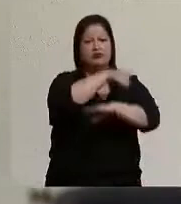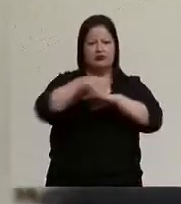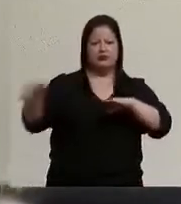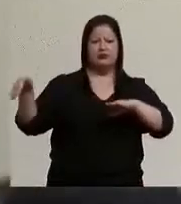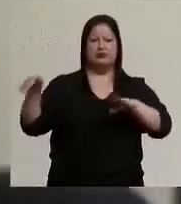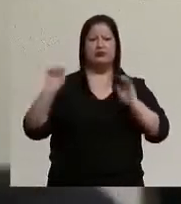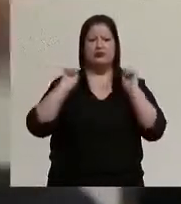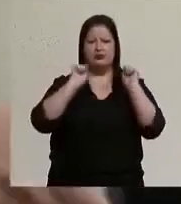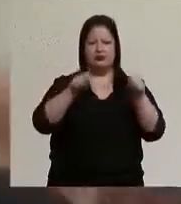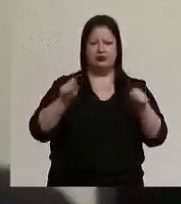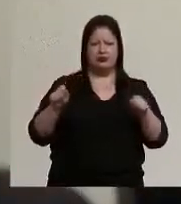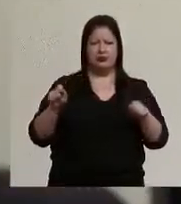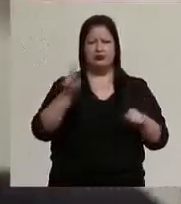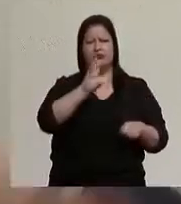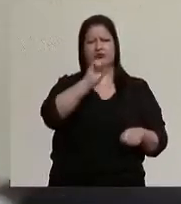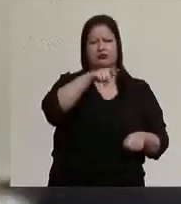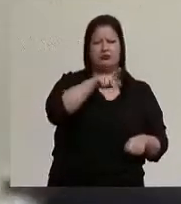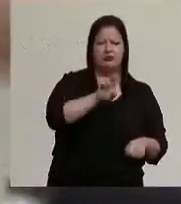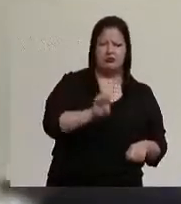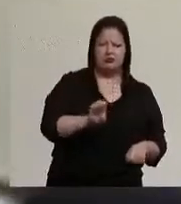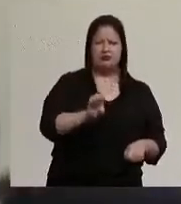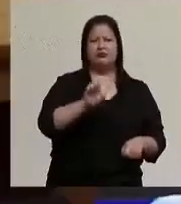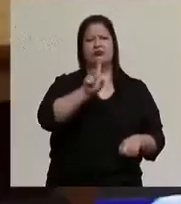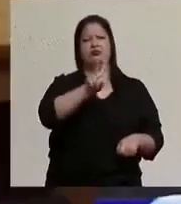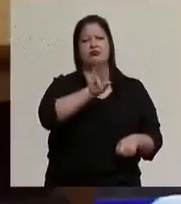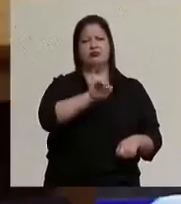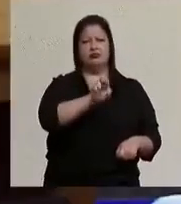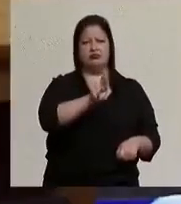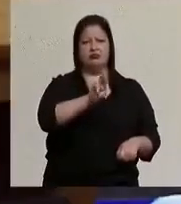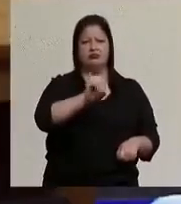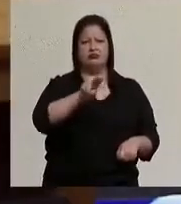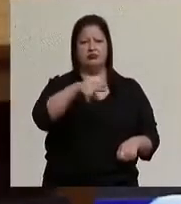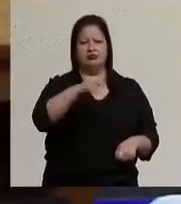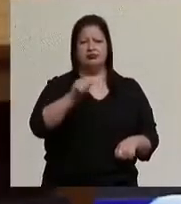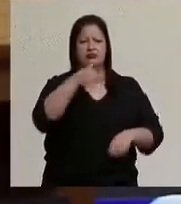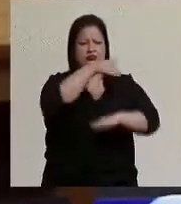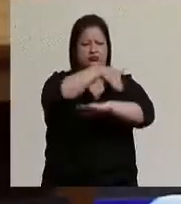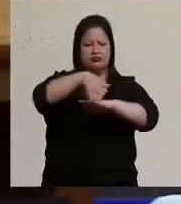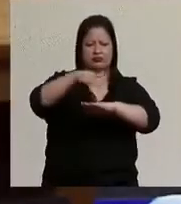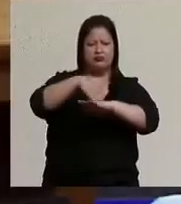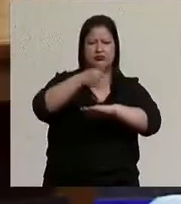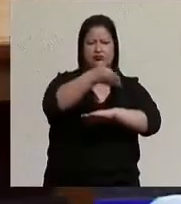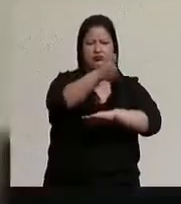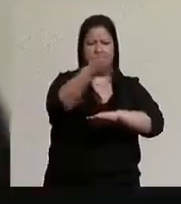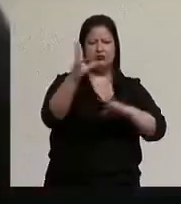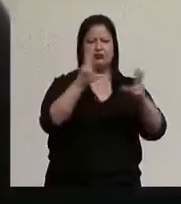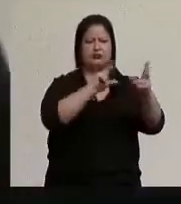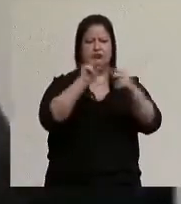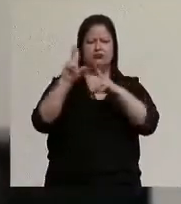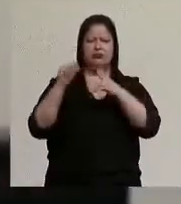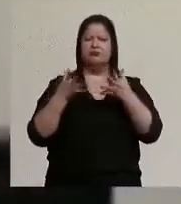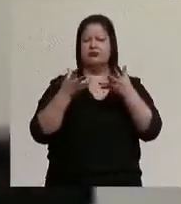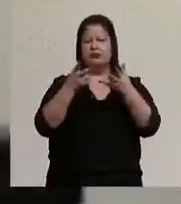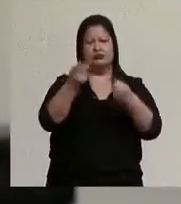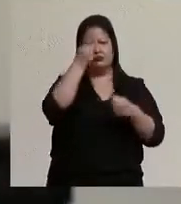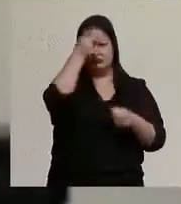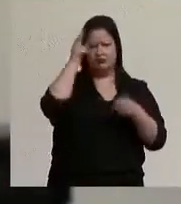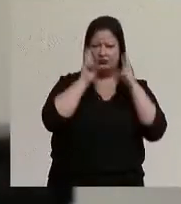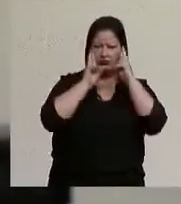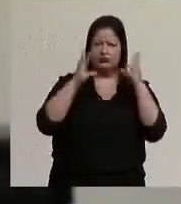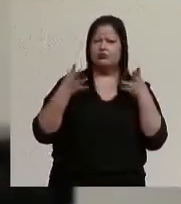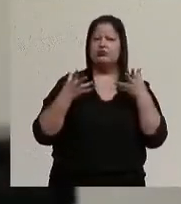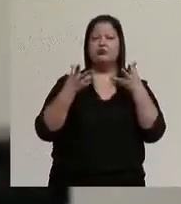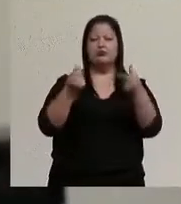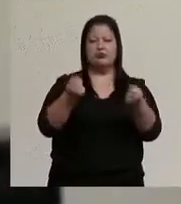ó Vereador Roque Vereador Vieirinha os outros vereadores aqui ó vai para rua eu converso com todo mundo aqui ó respeito